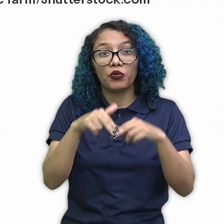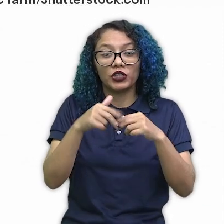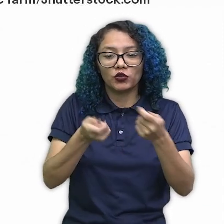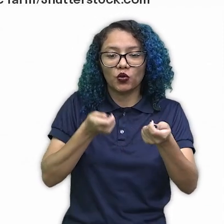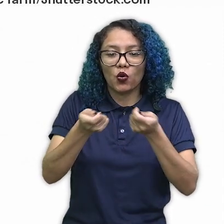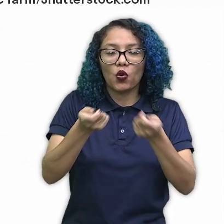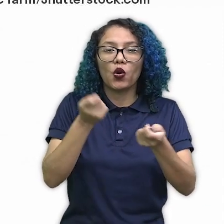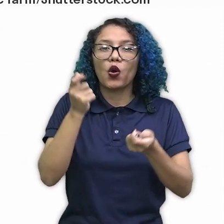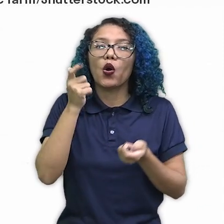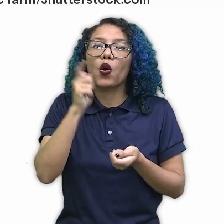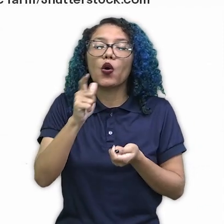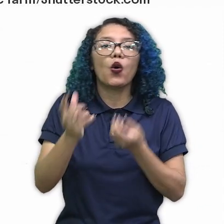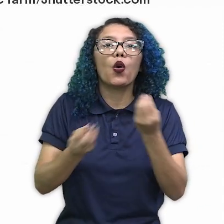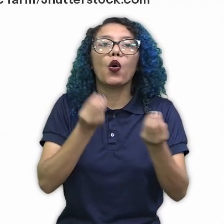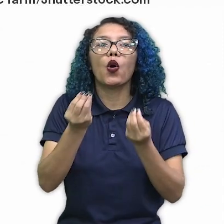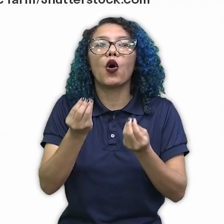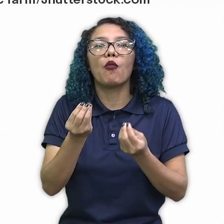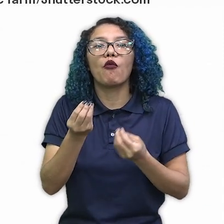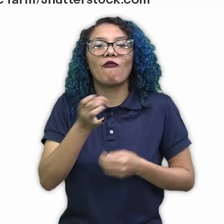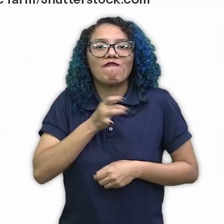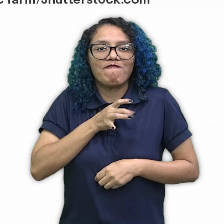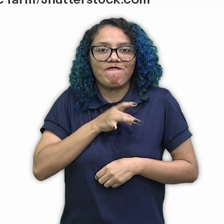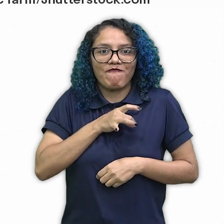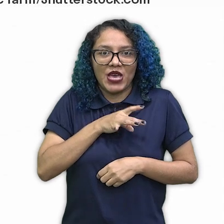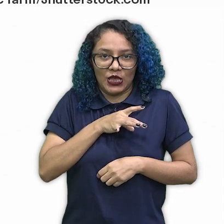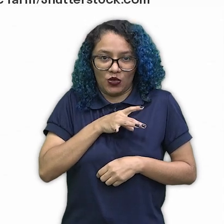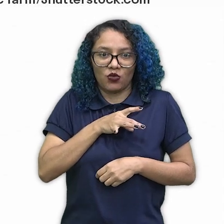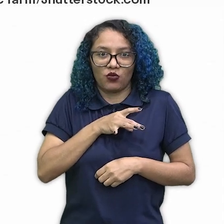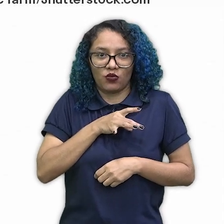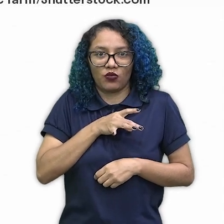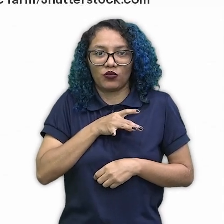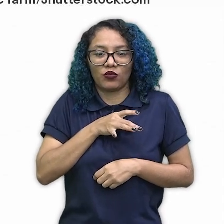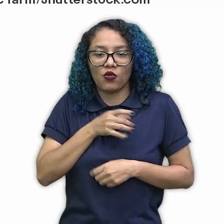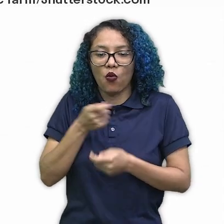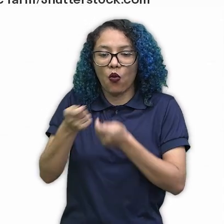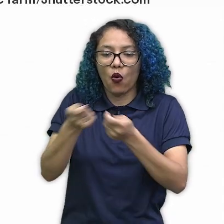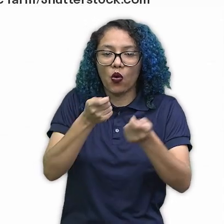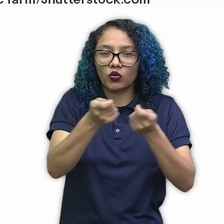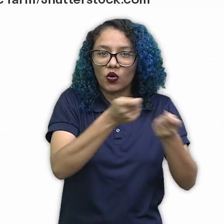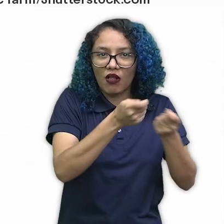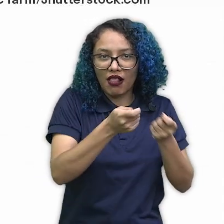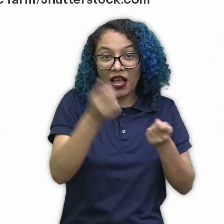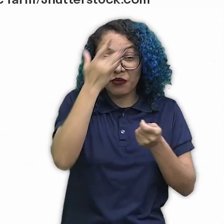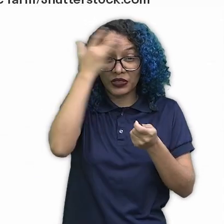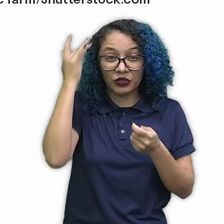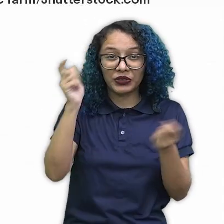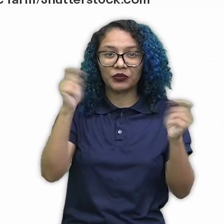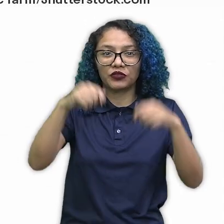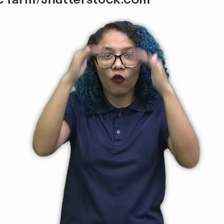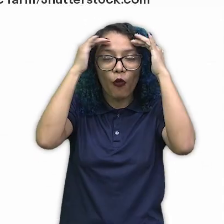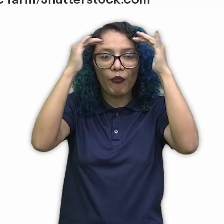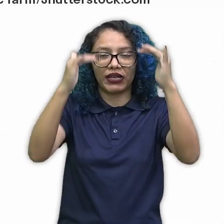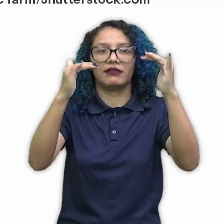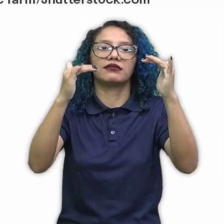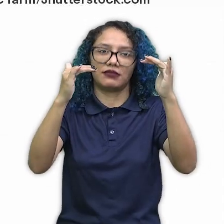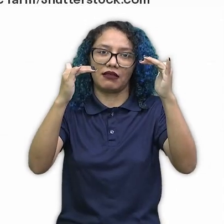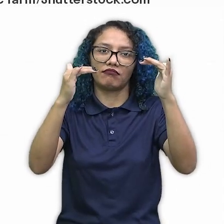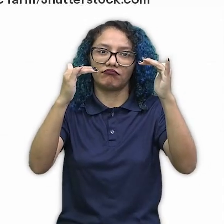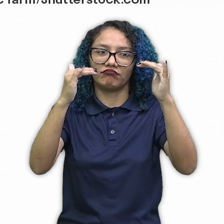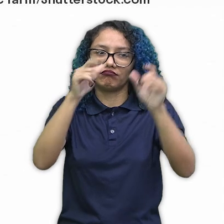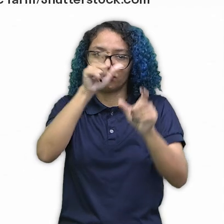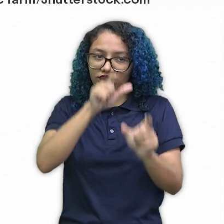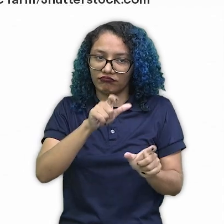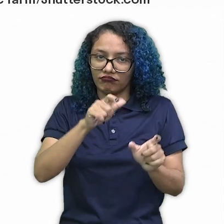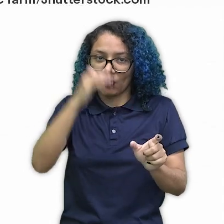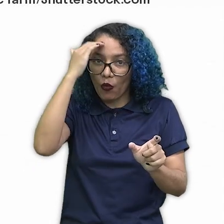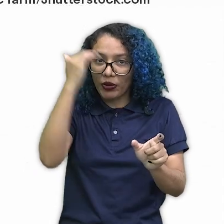essa: controlar as vontades díspares mediante sua própria vontade. Era isso que o monarca fazia. Essa era a macrofísica do